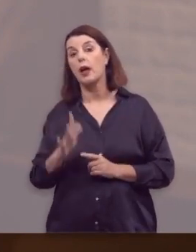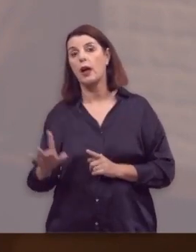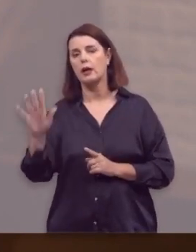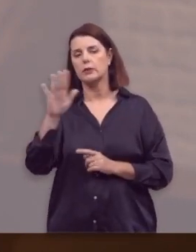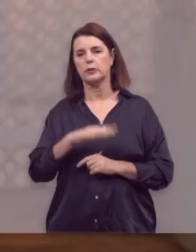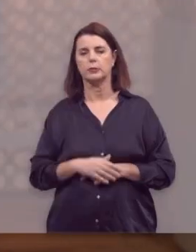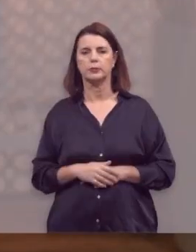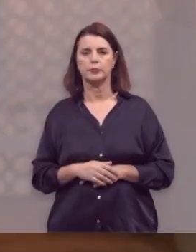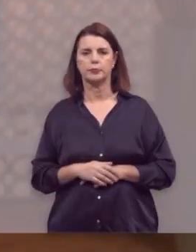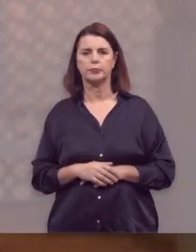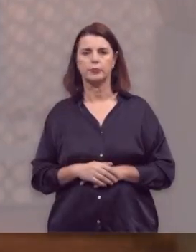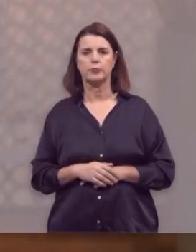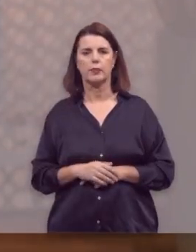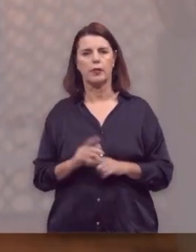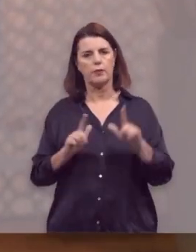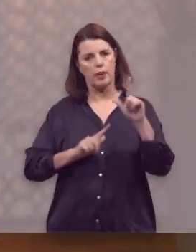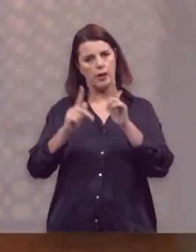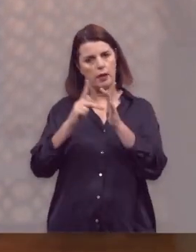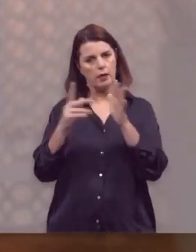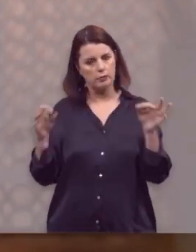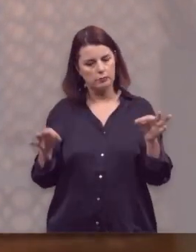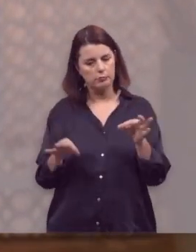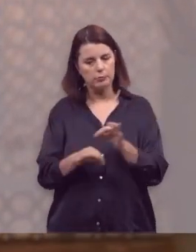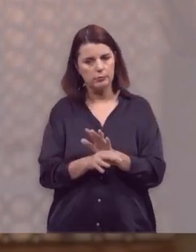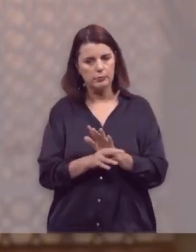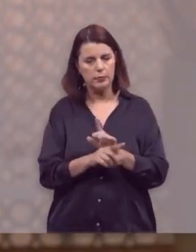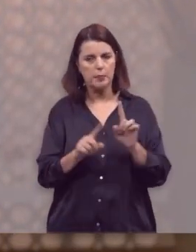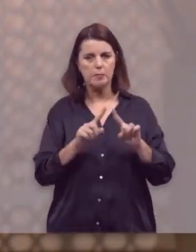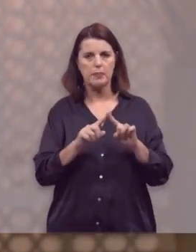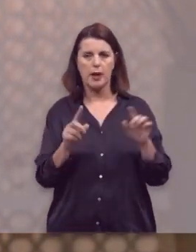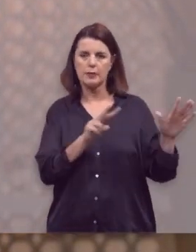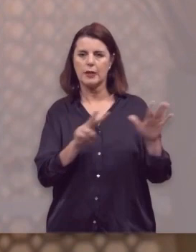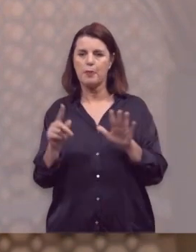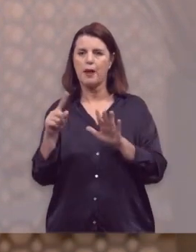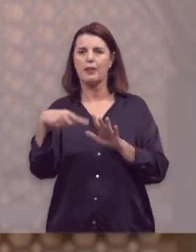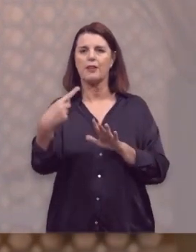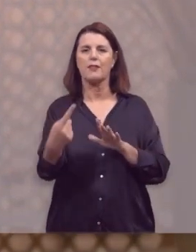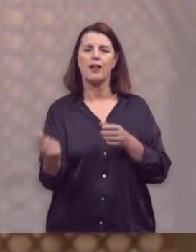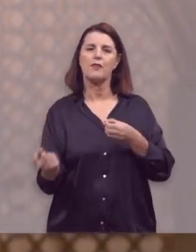tem feito. Verdade e Vida se encerrando, mas